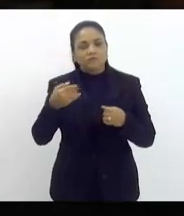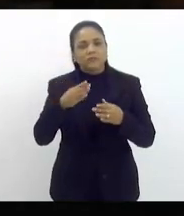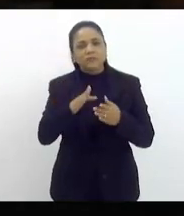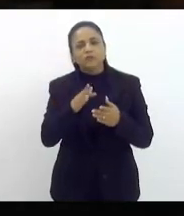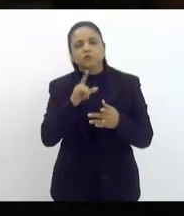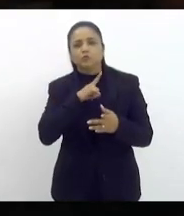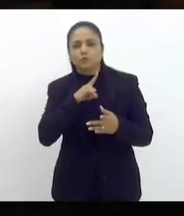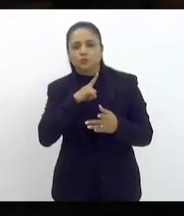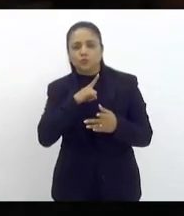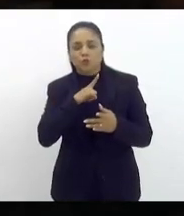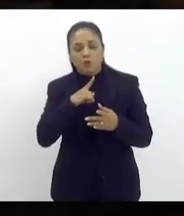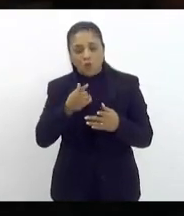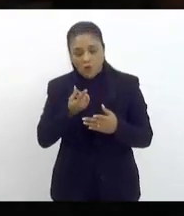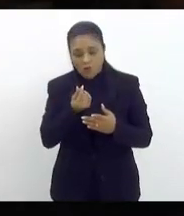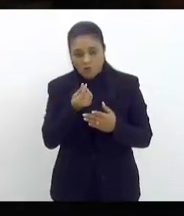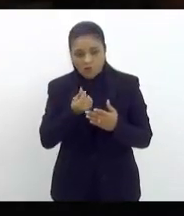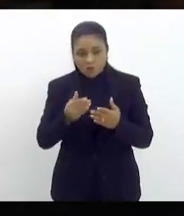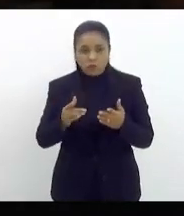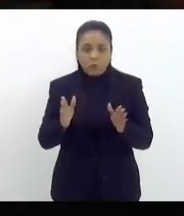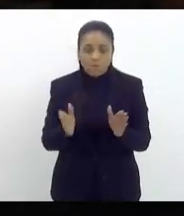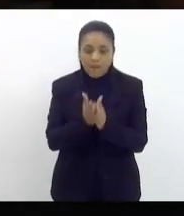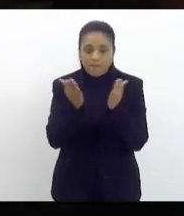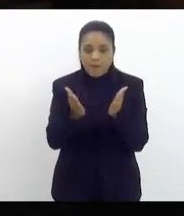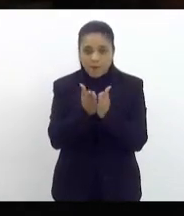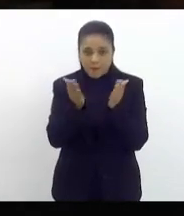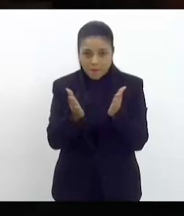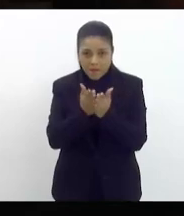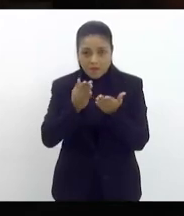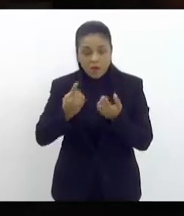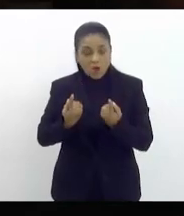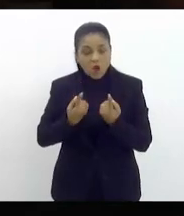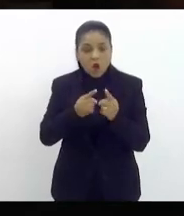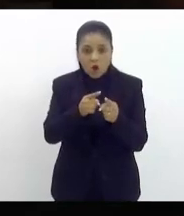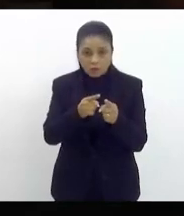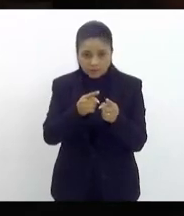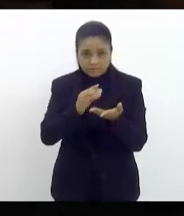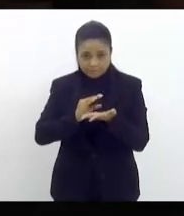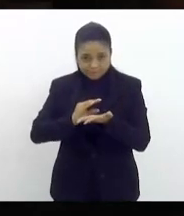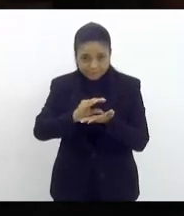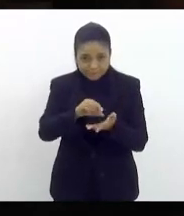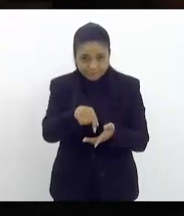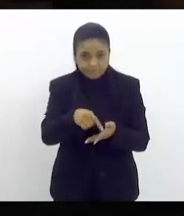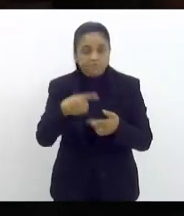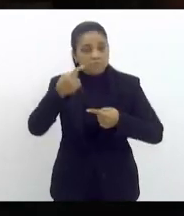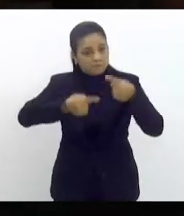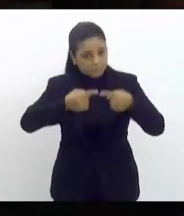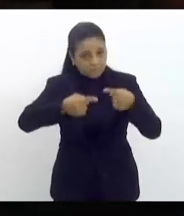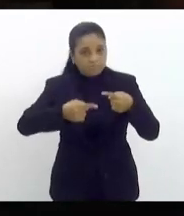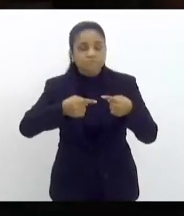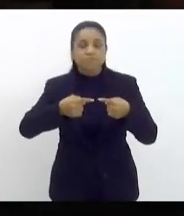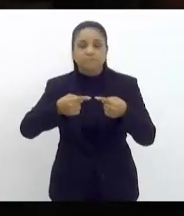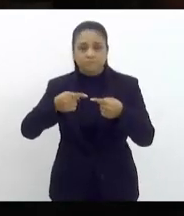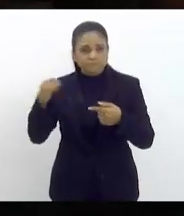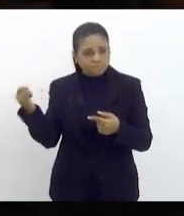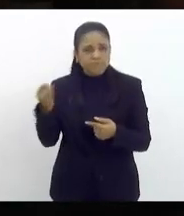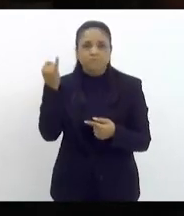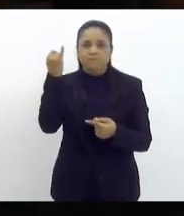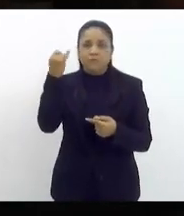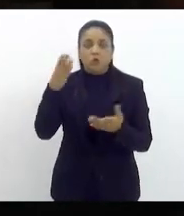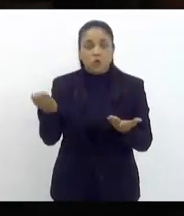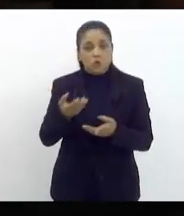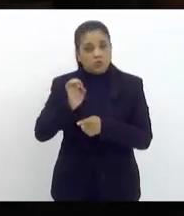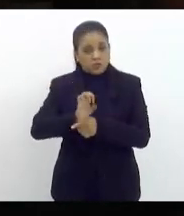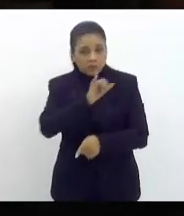Estadual de Combate à Pobreza, que esse é um debate sério e importante. Hoje vivemos num Estado que temos